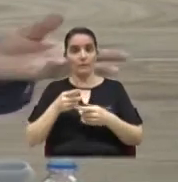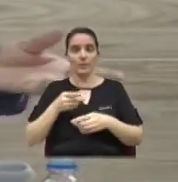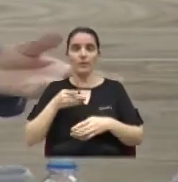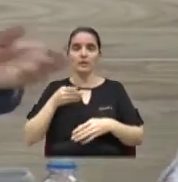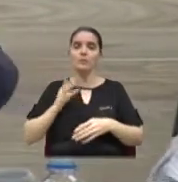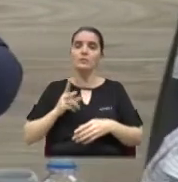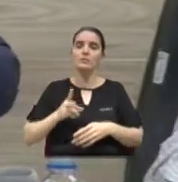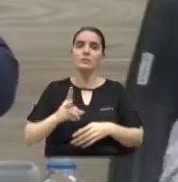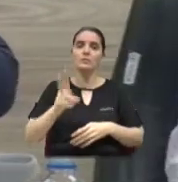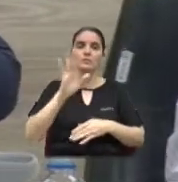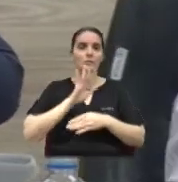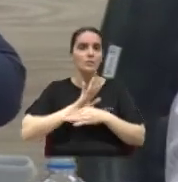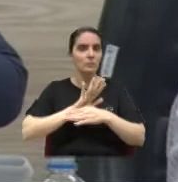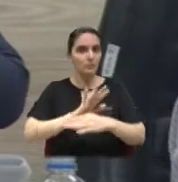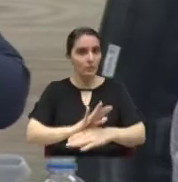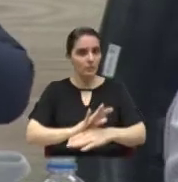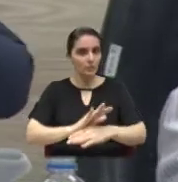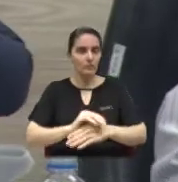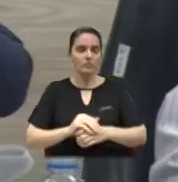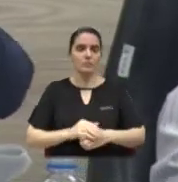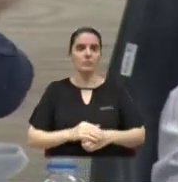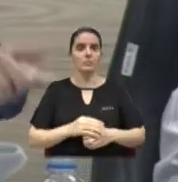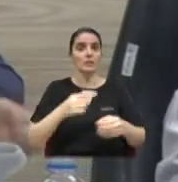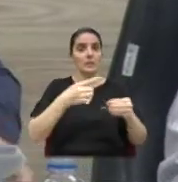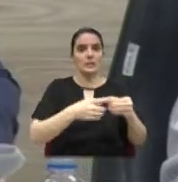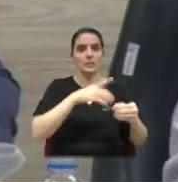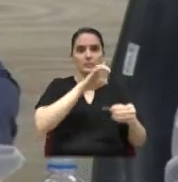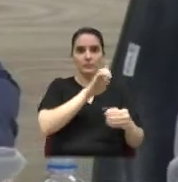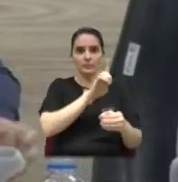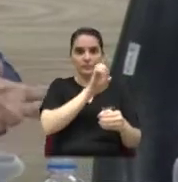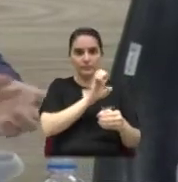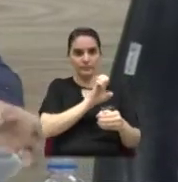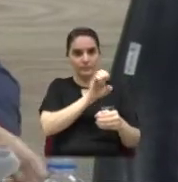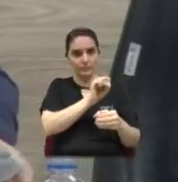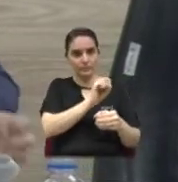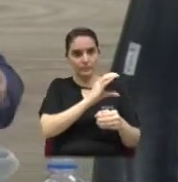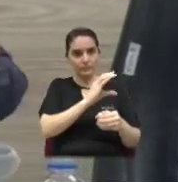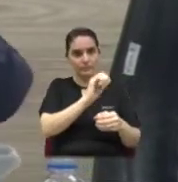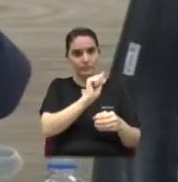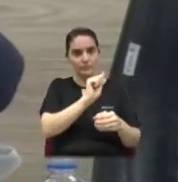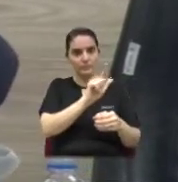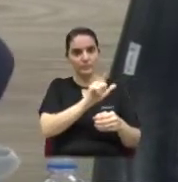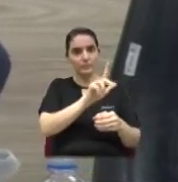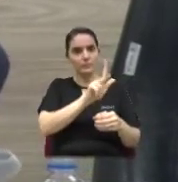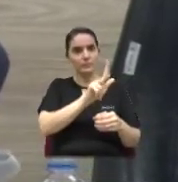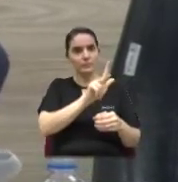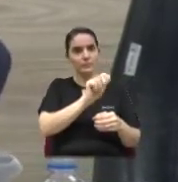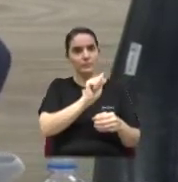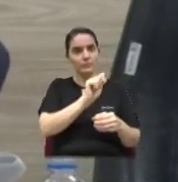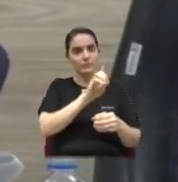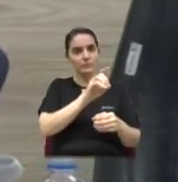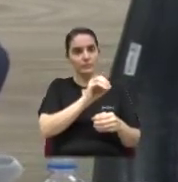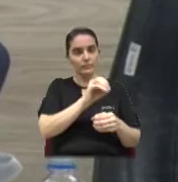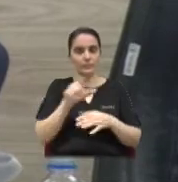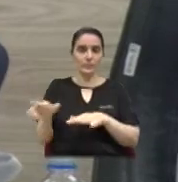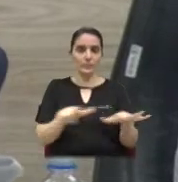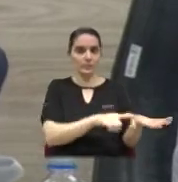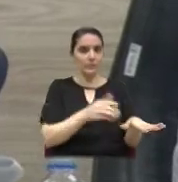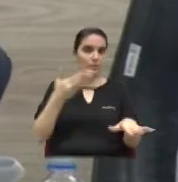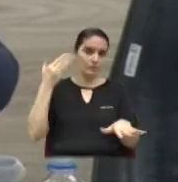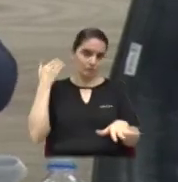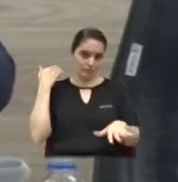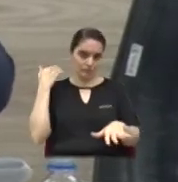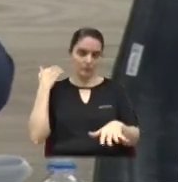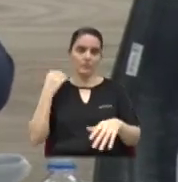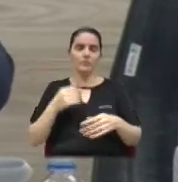diocese, hoje atualmente em Descalvados, mas desde 2010 ele fundou, junto que na semana passada estava Eliette e